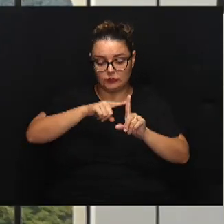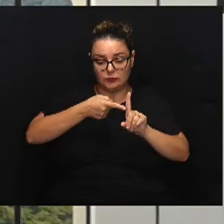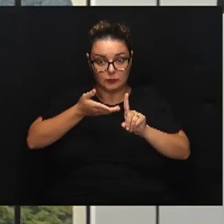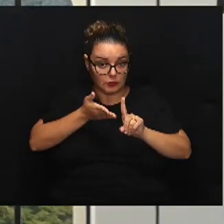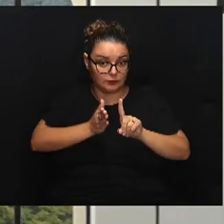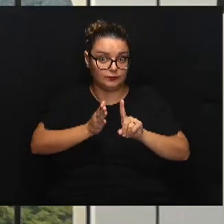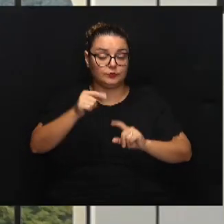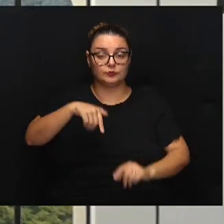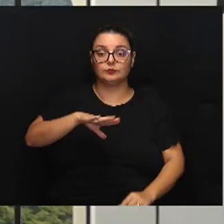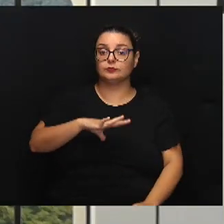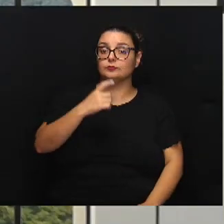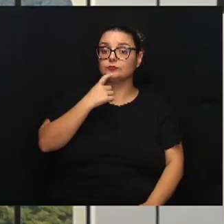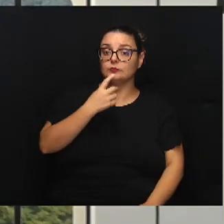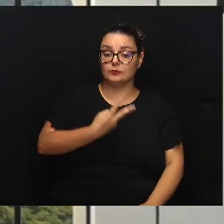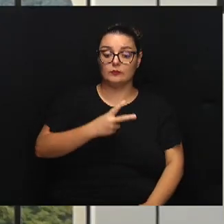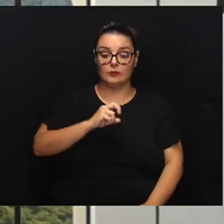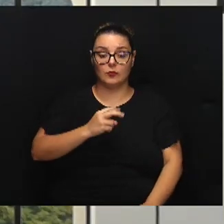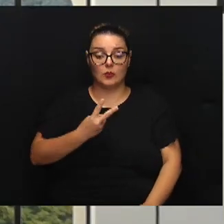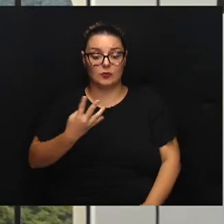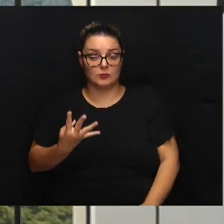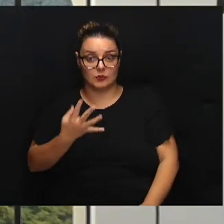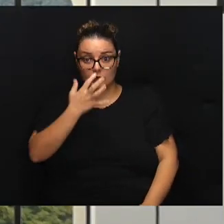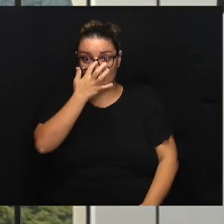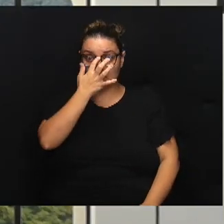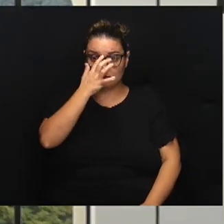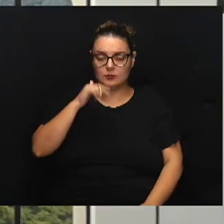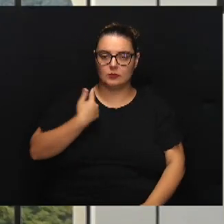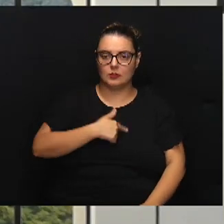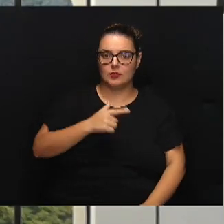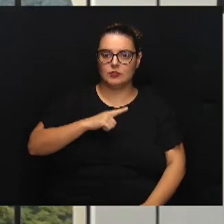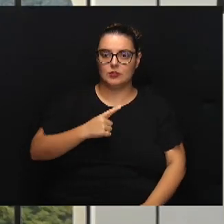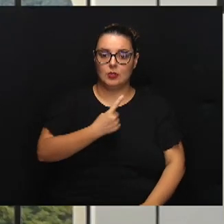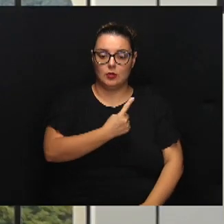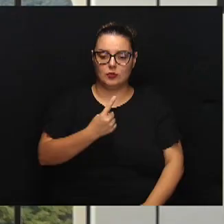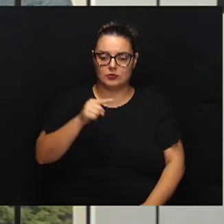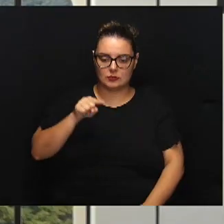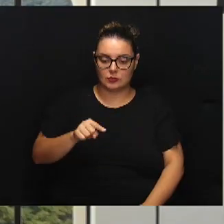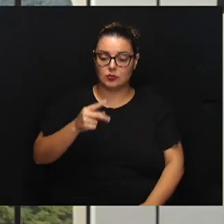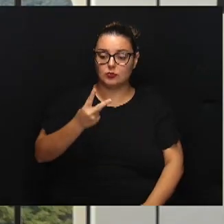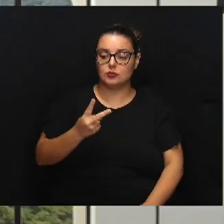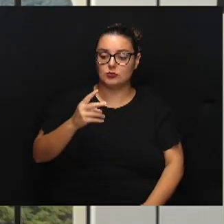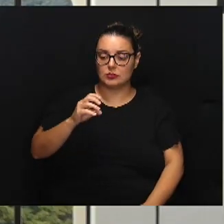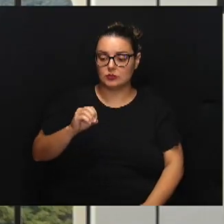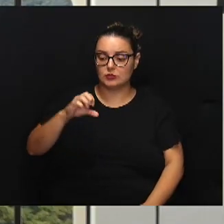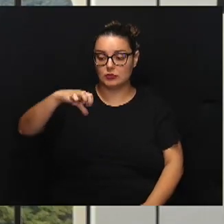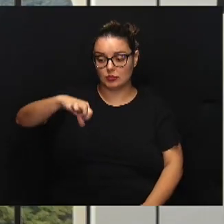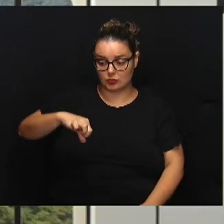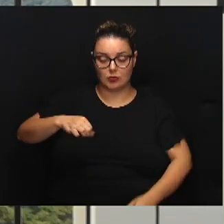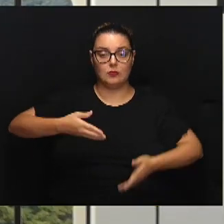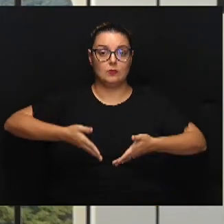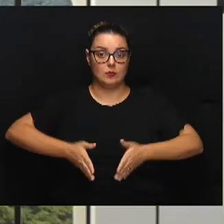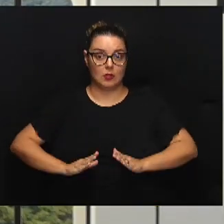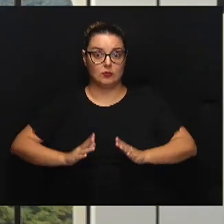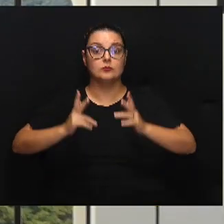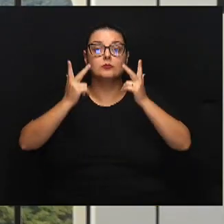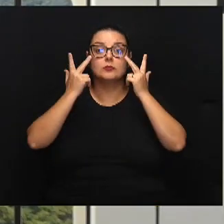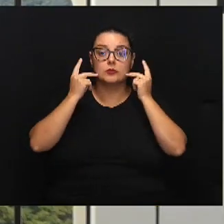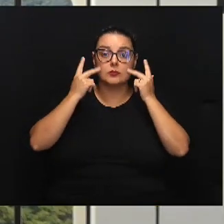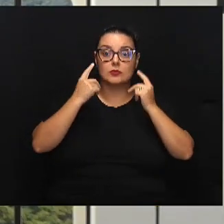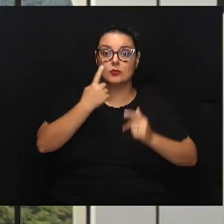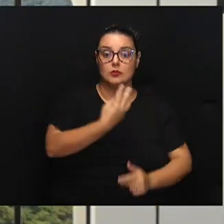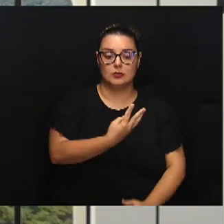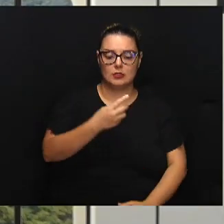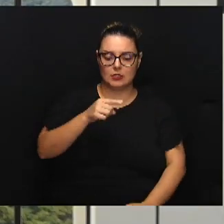em Campinas, em 2024, nós tivemos 11.209 partos. De forma natural, foram